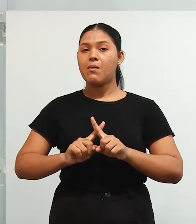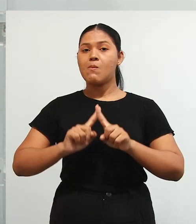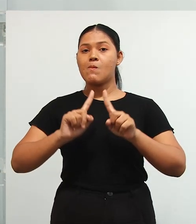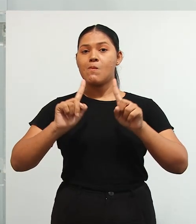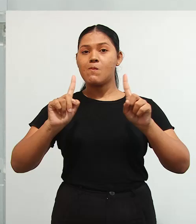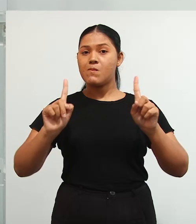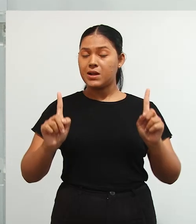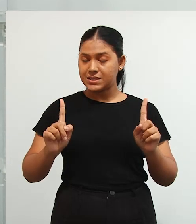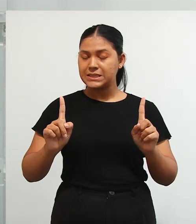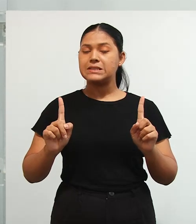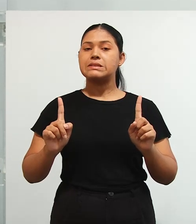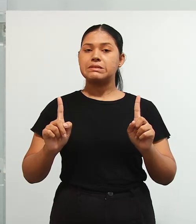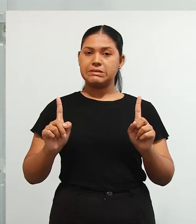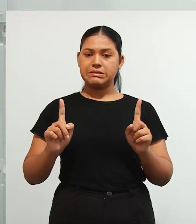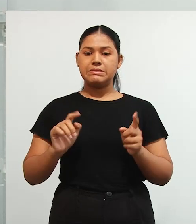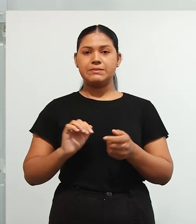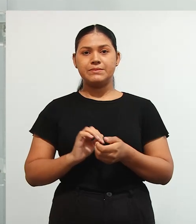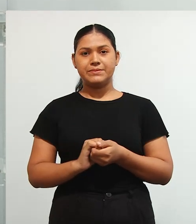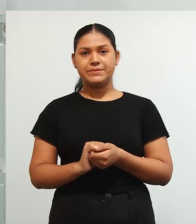Entretanto,